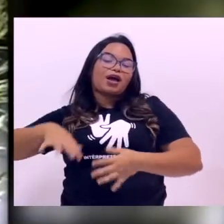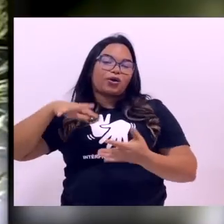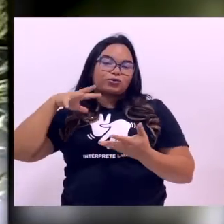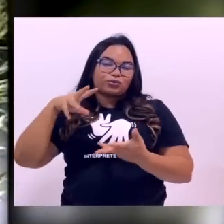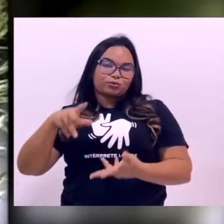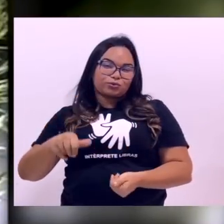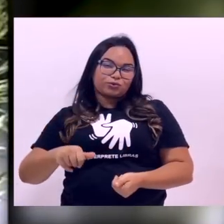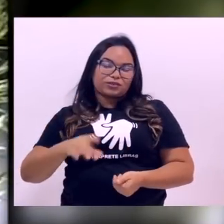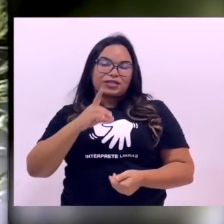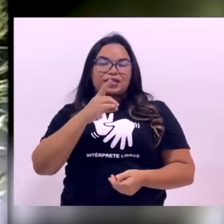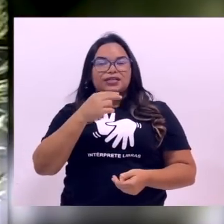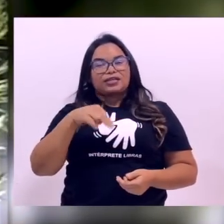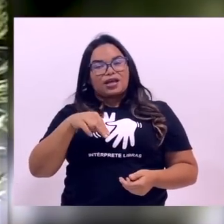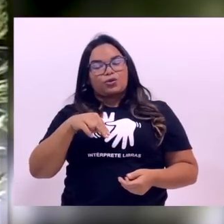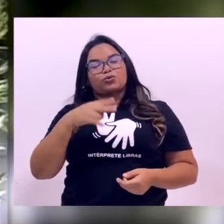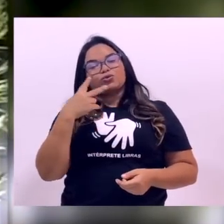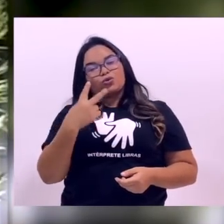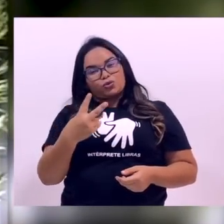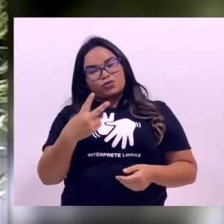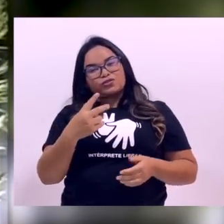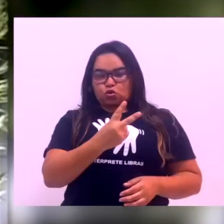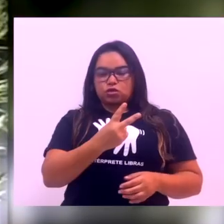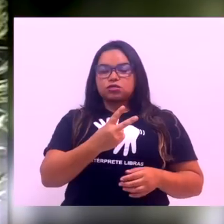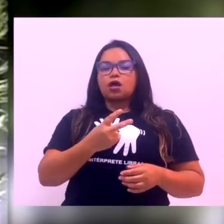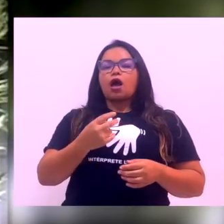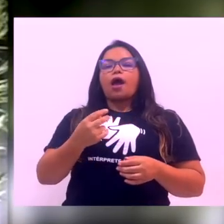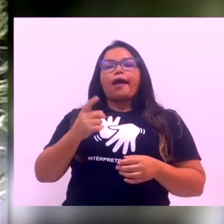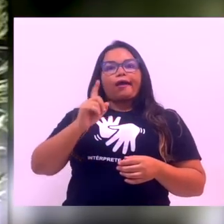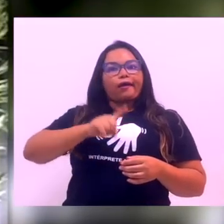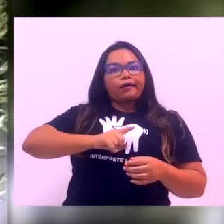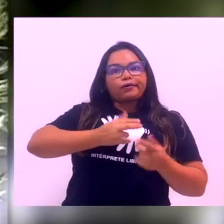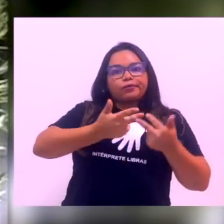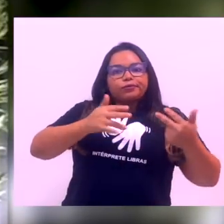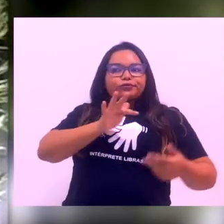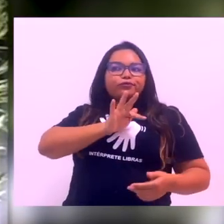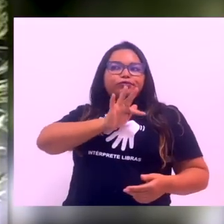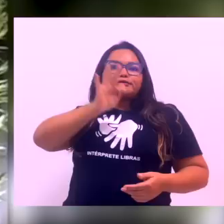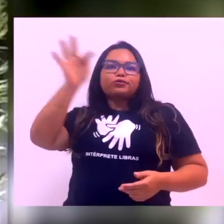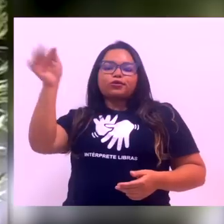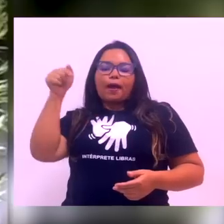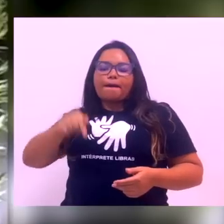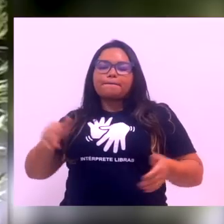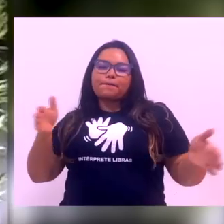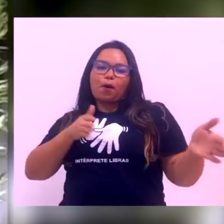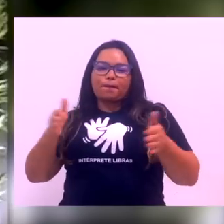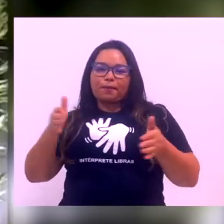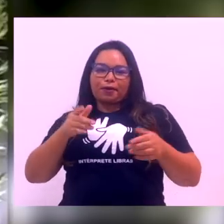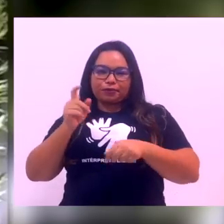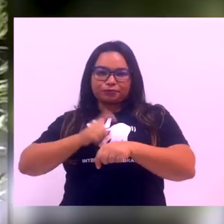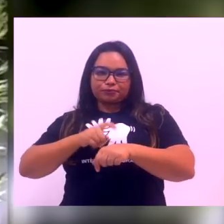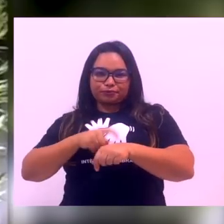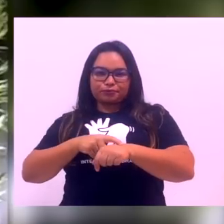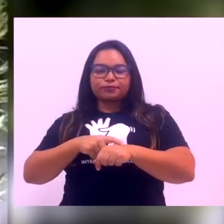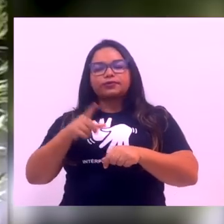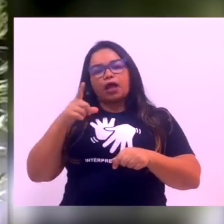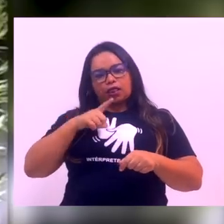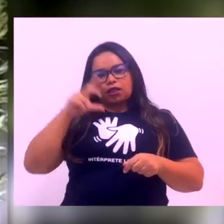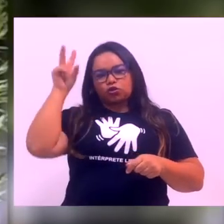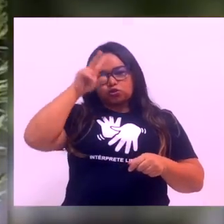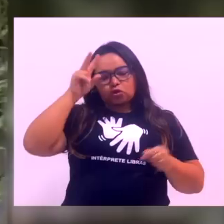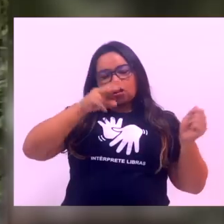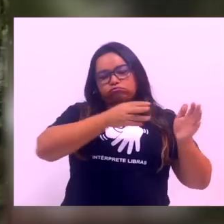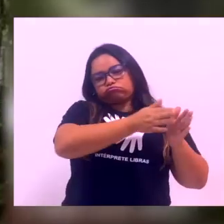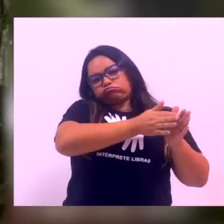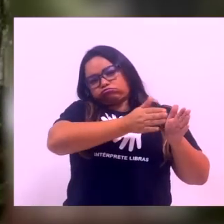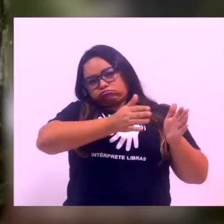2, 27 e 28. Então, Daniel capítulo 2 é um livro para o nosso tempo. É para o nosso tempo. Ele nos